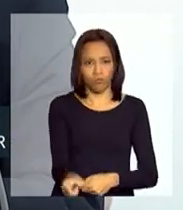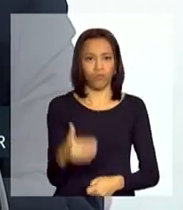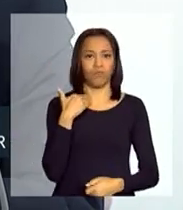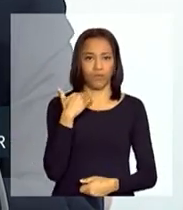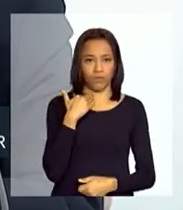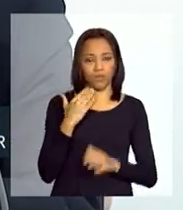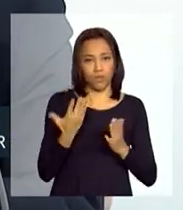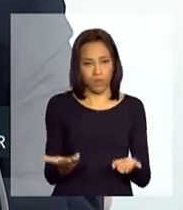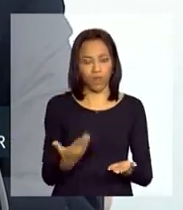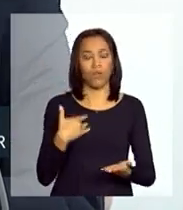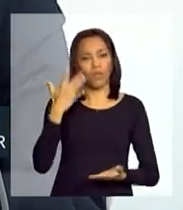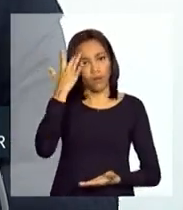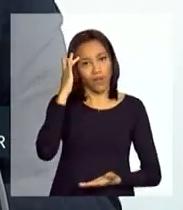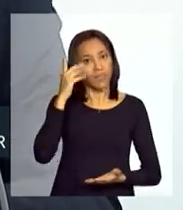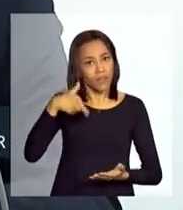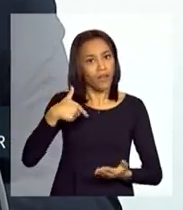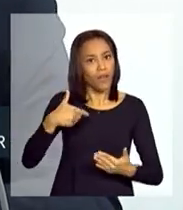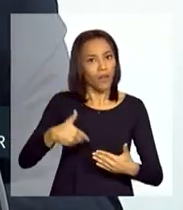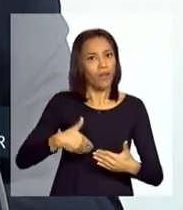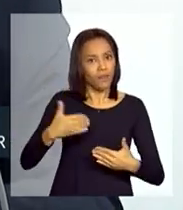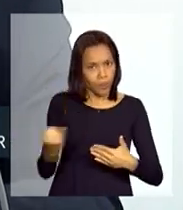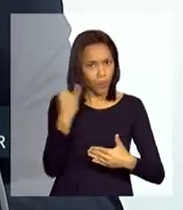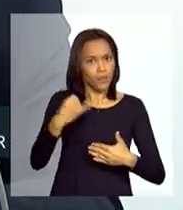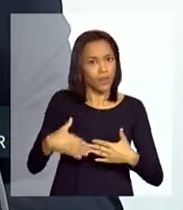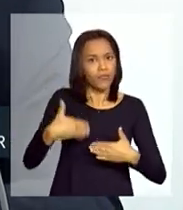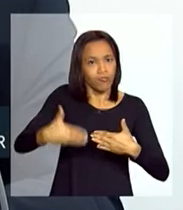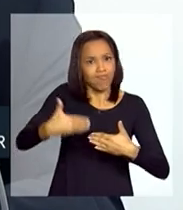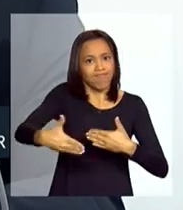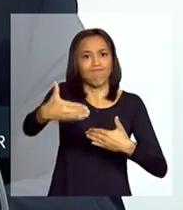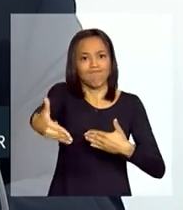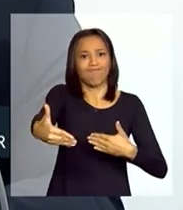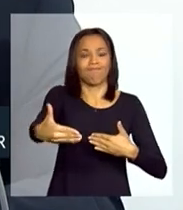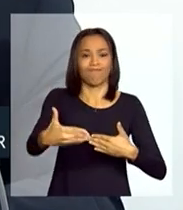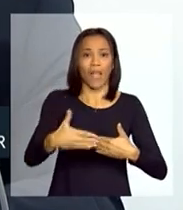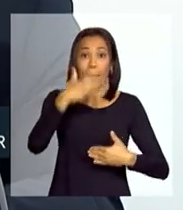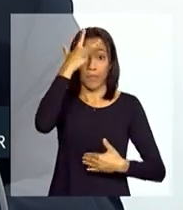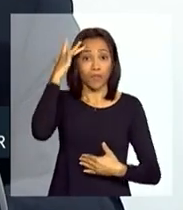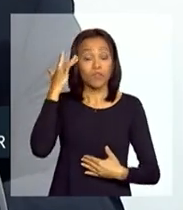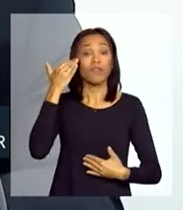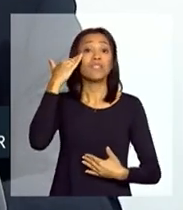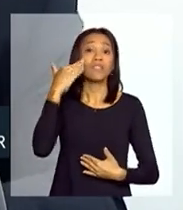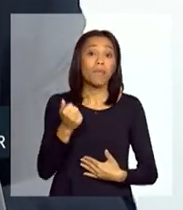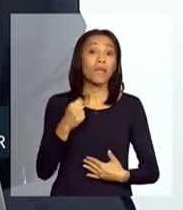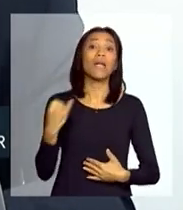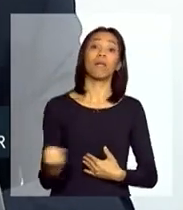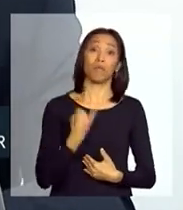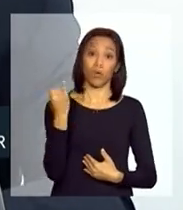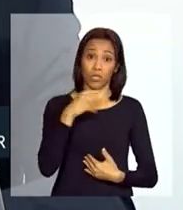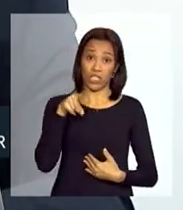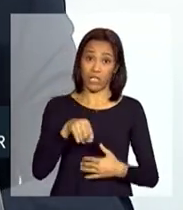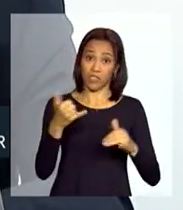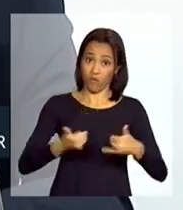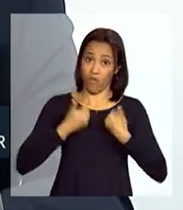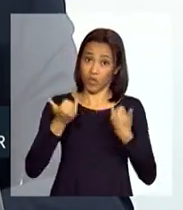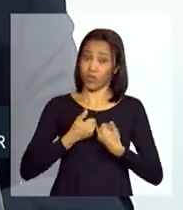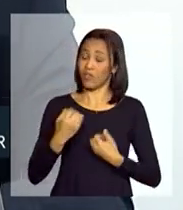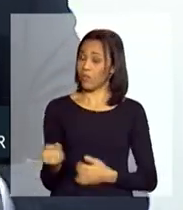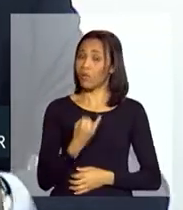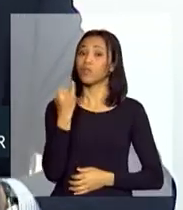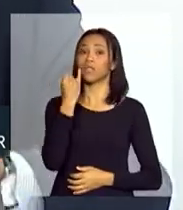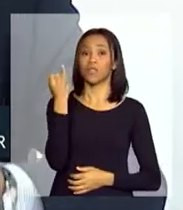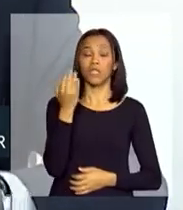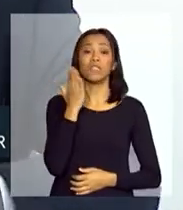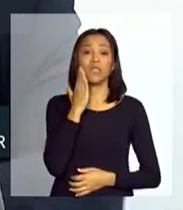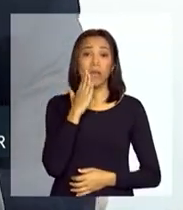é portanto eu acho que são consideradas o cliente assim a importância de um cliente saber disso é vital porque